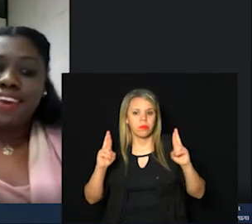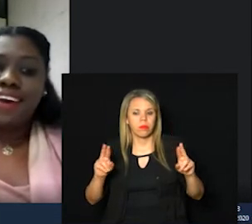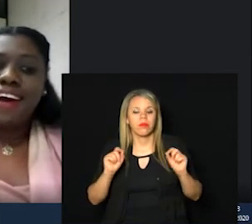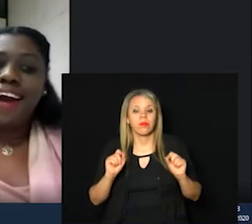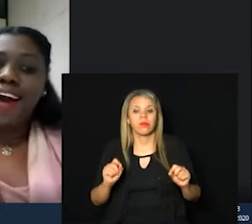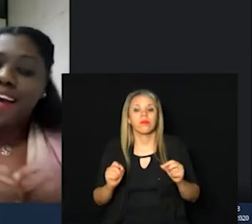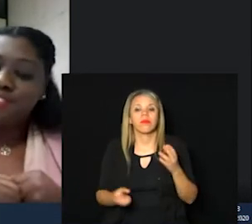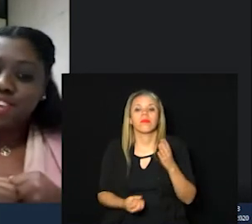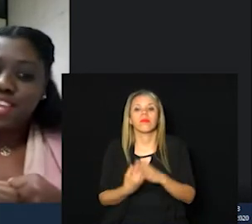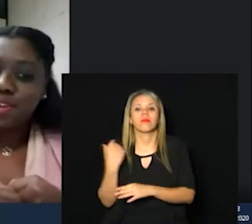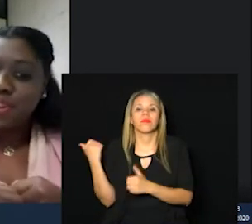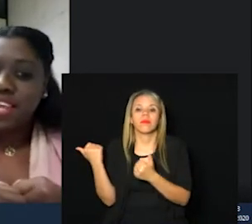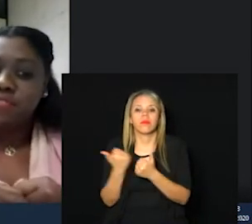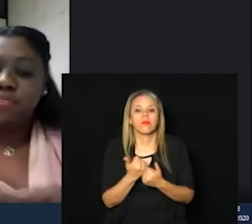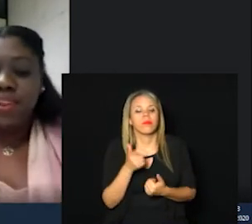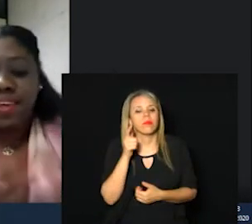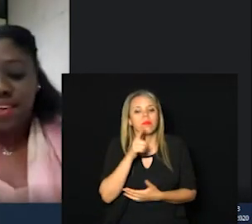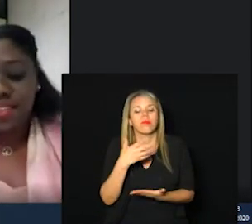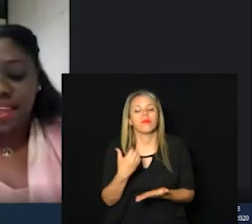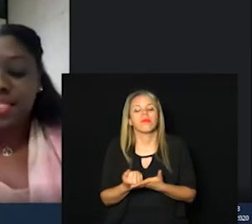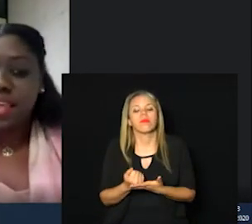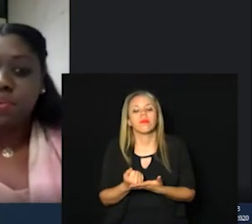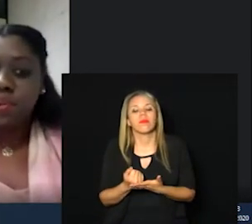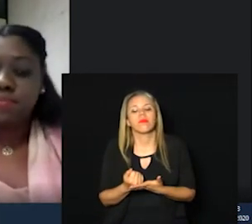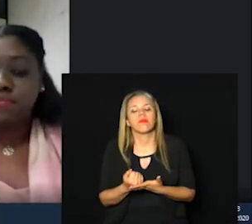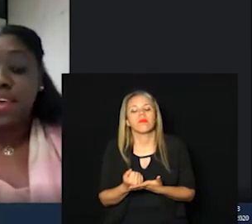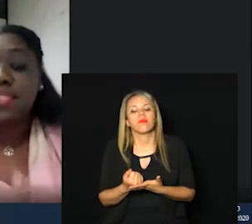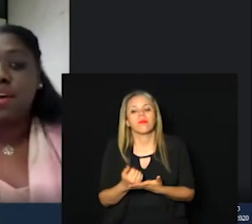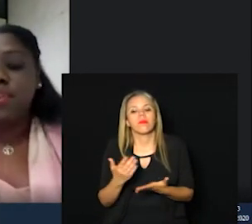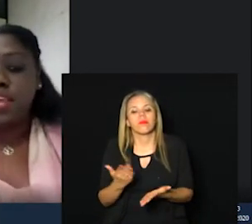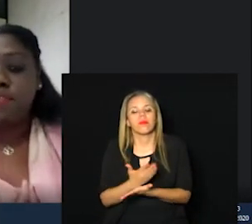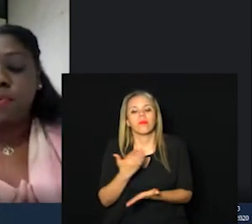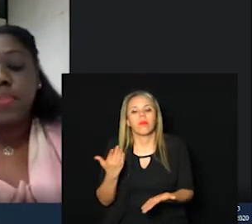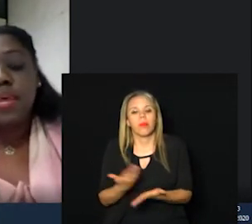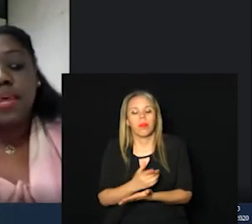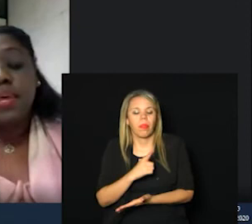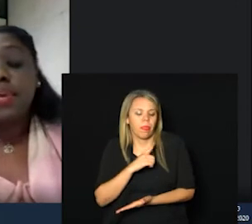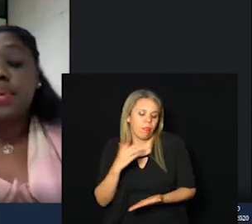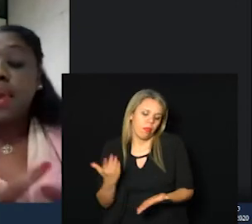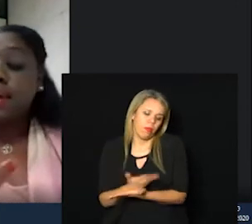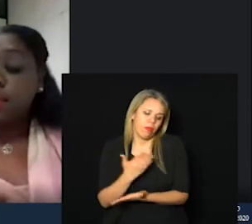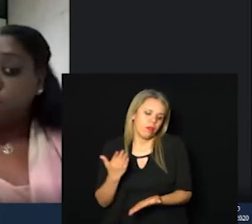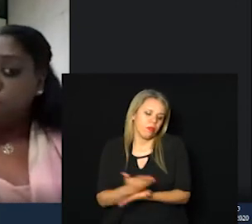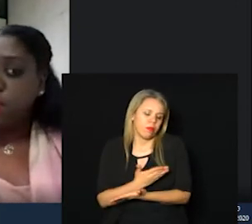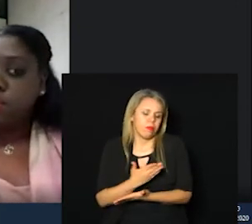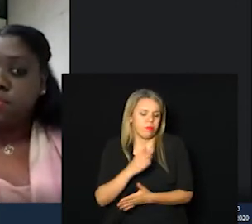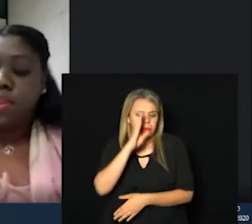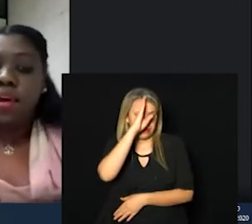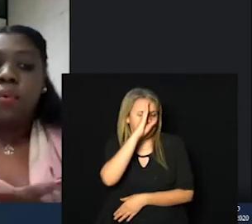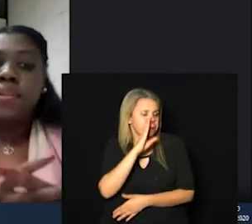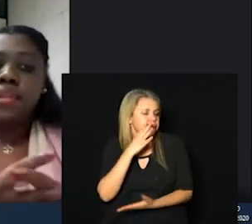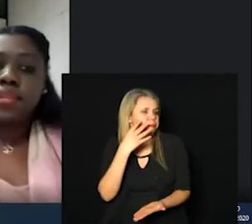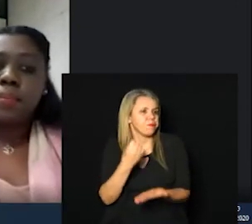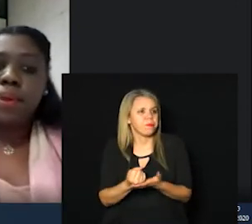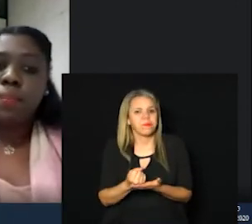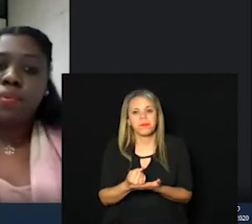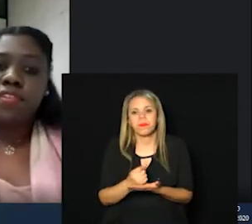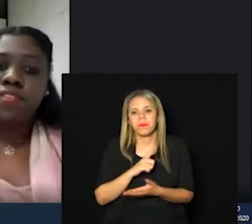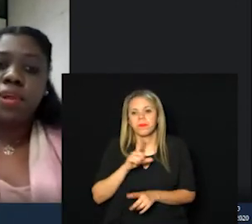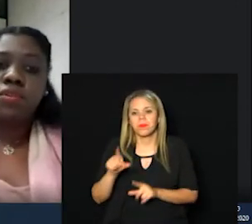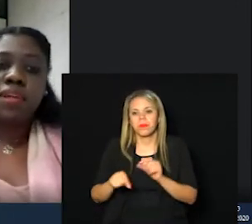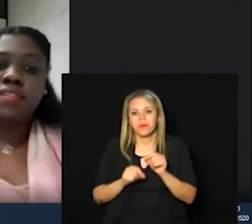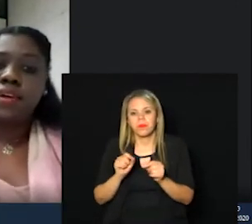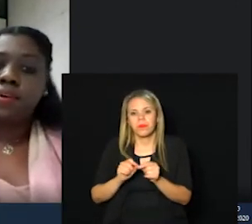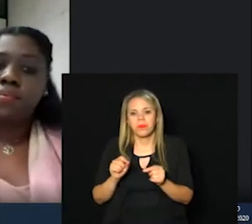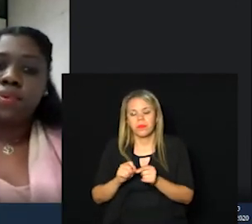venha a adquirir o livro, né, quem venha a ter o livro, que é gratuito, né? Eu optei também por fazer